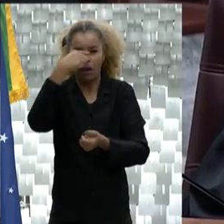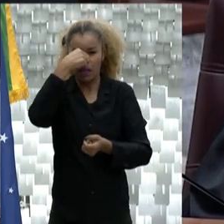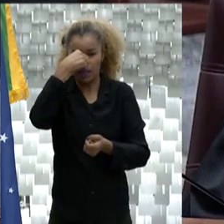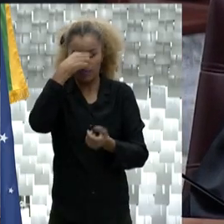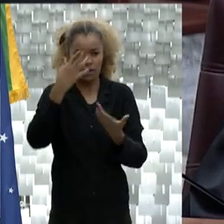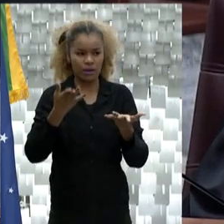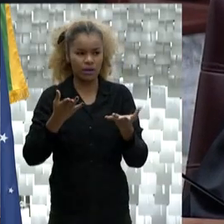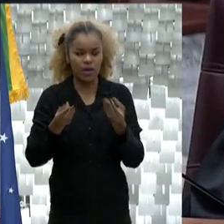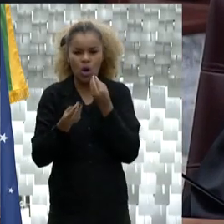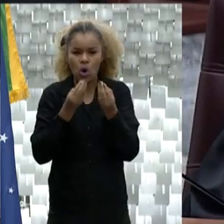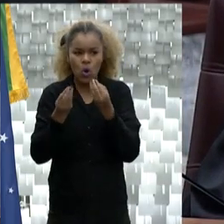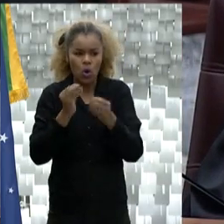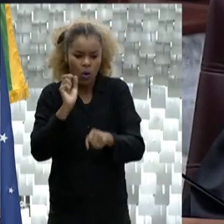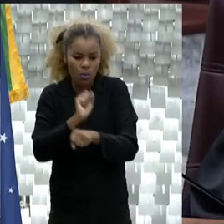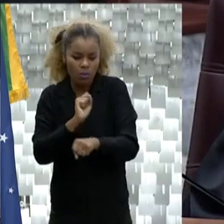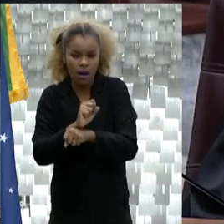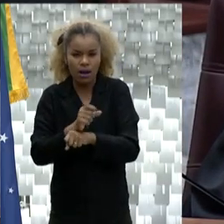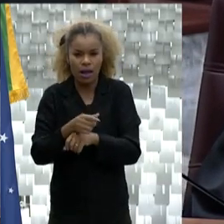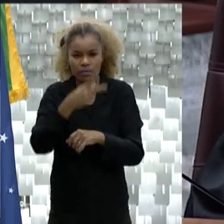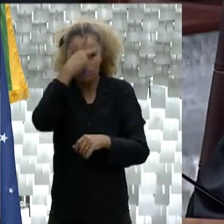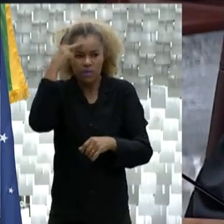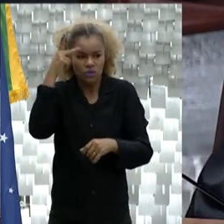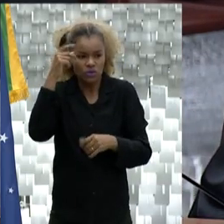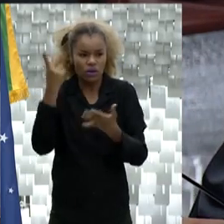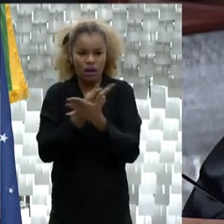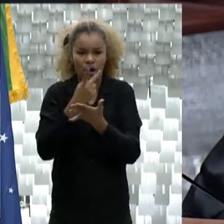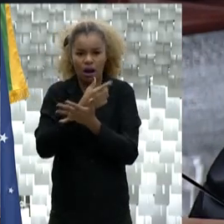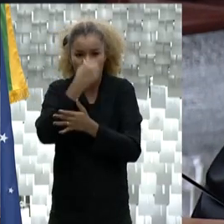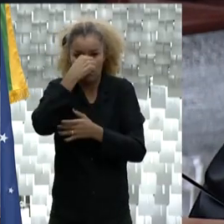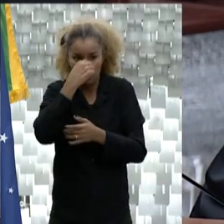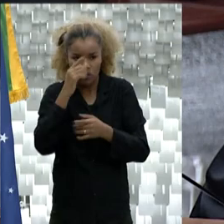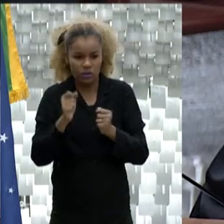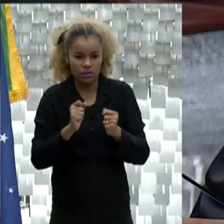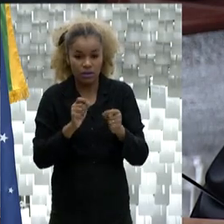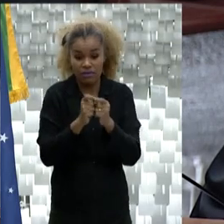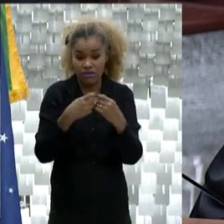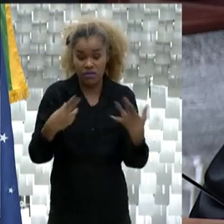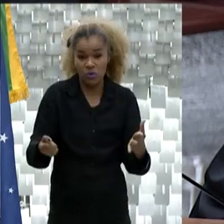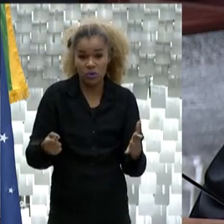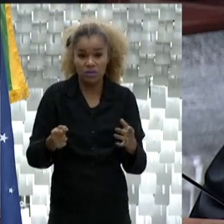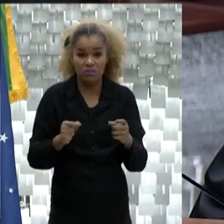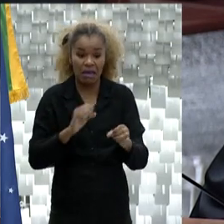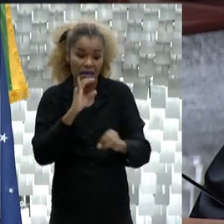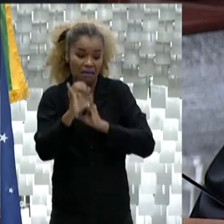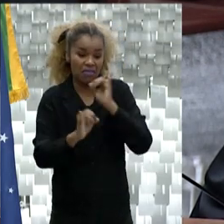Como deter criminosos que operam sem deixar rastros na web?